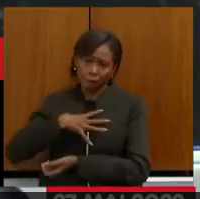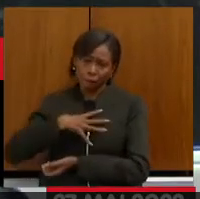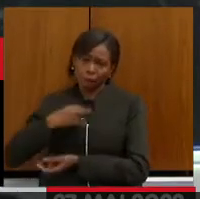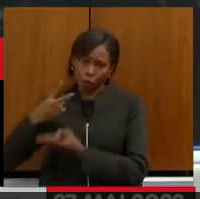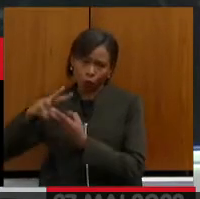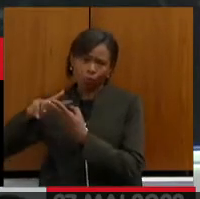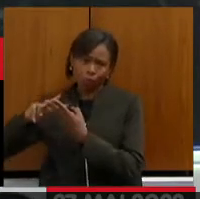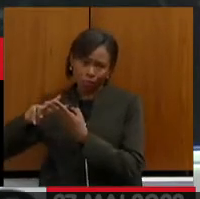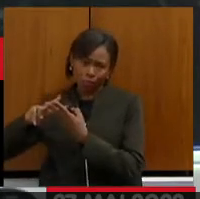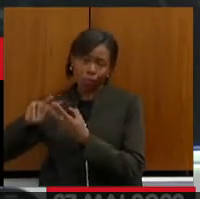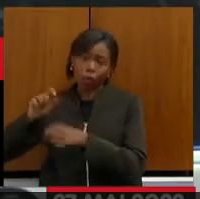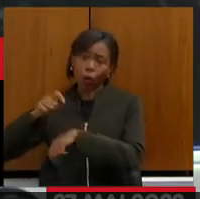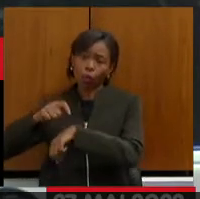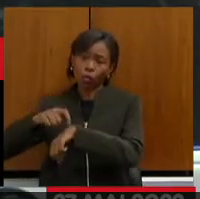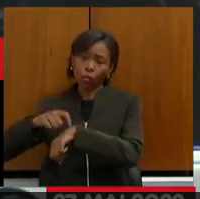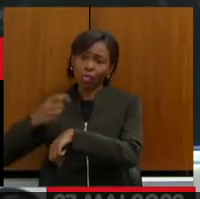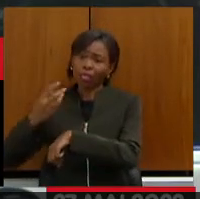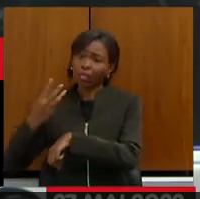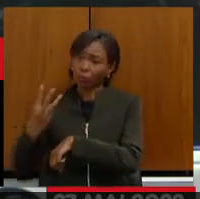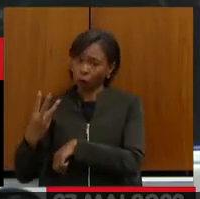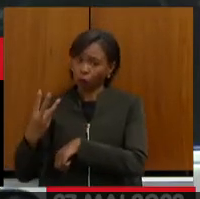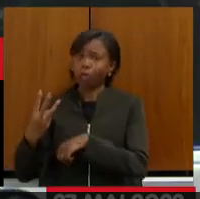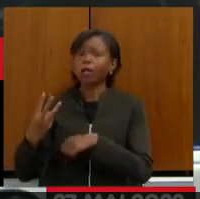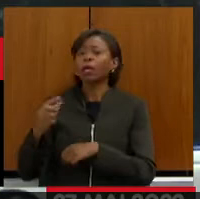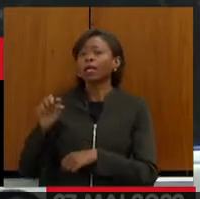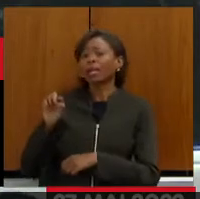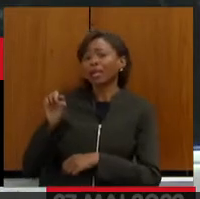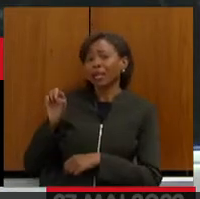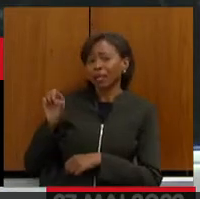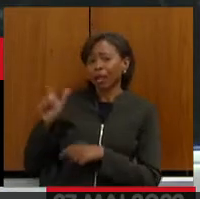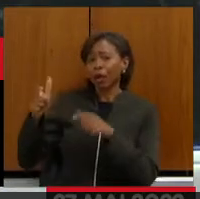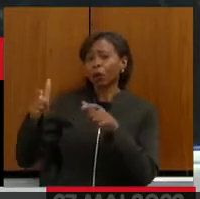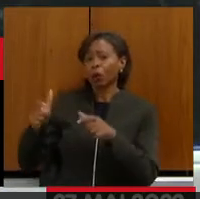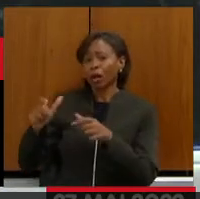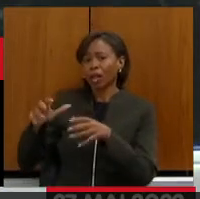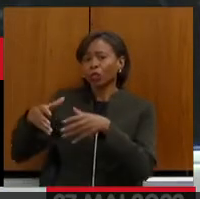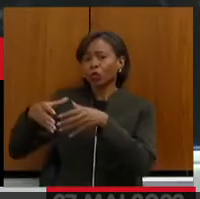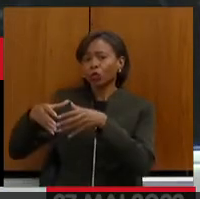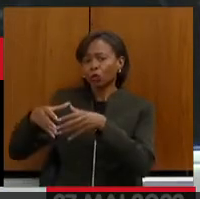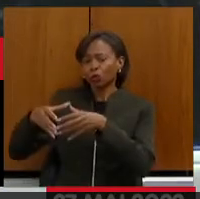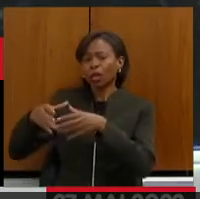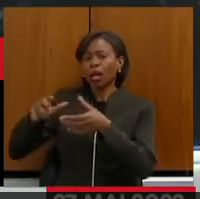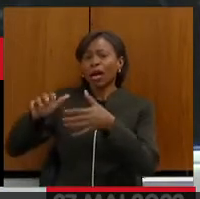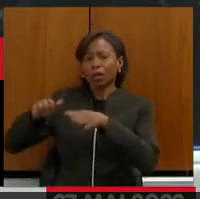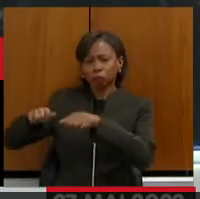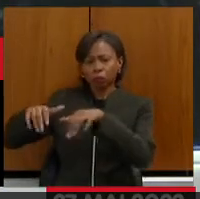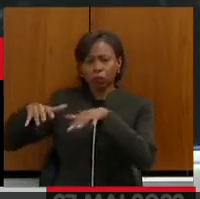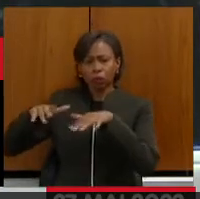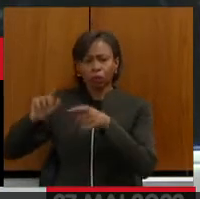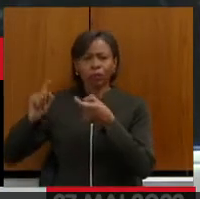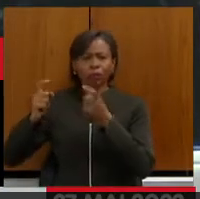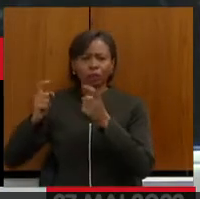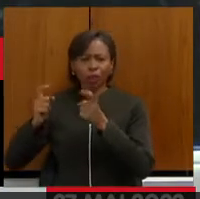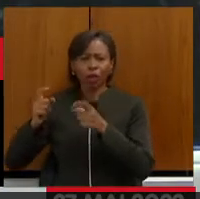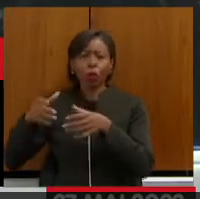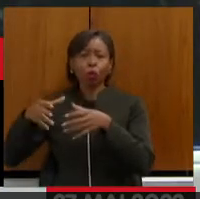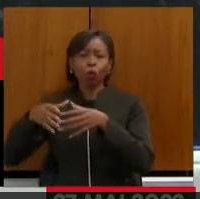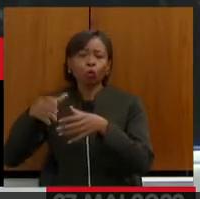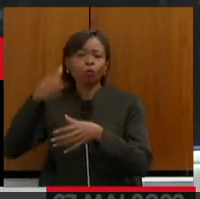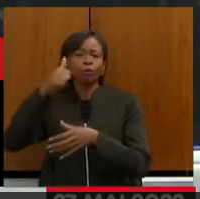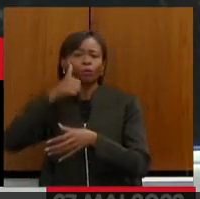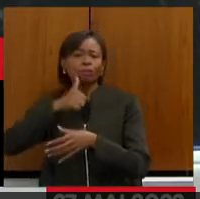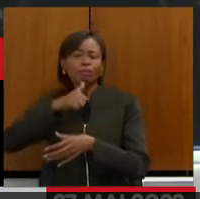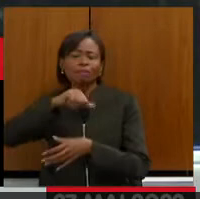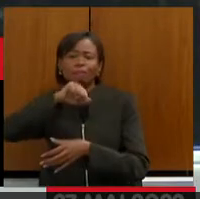horas a Comissão Direitos Humanos estará recebendo as mães de quem tá privado de liberdade é mas as mulheres